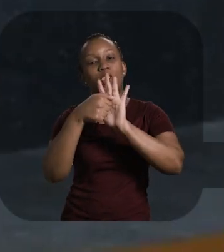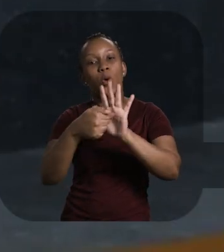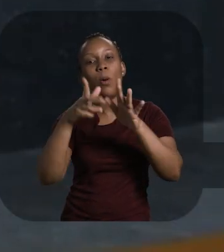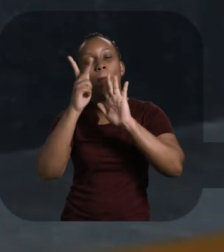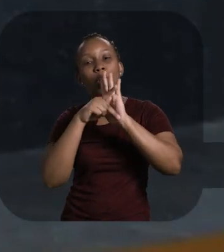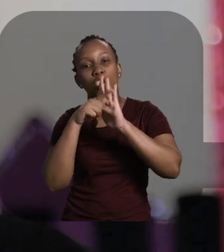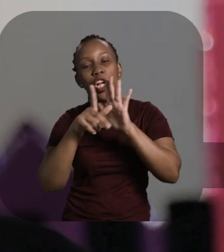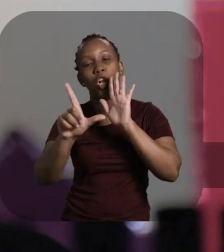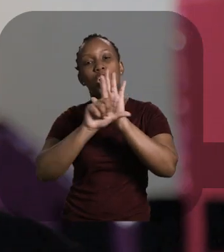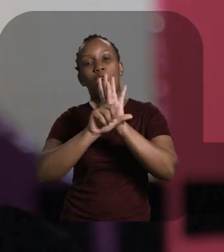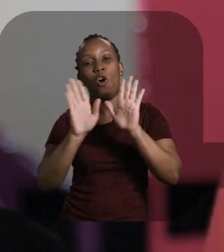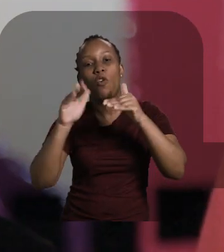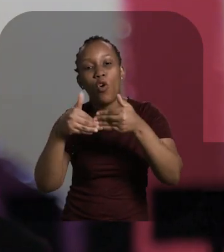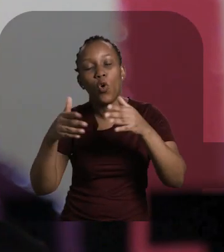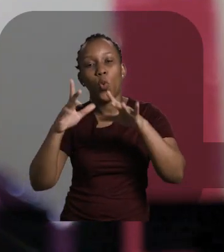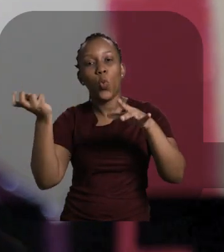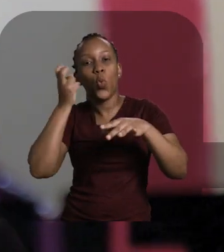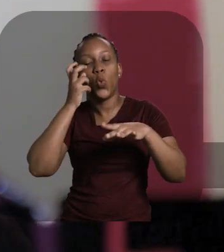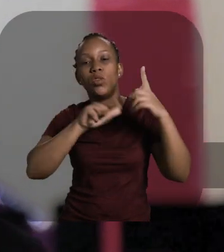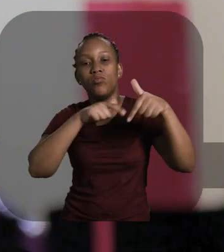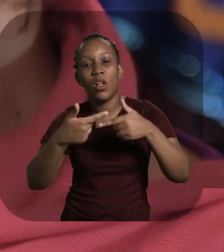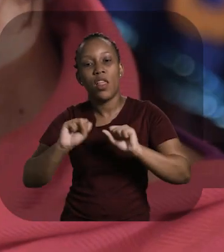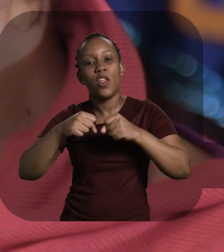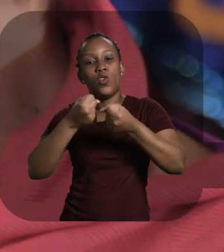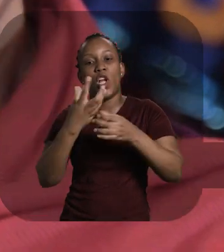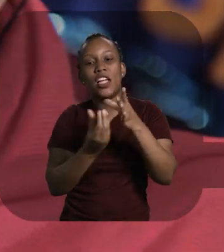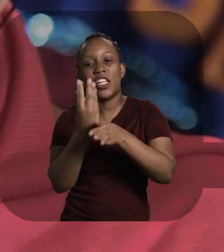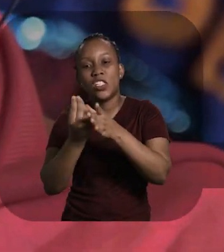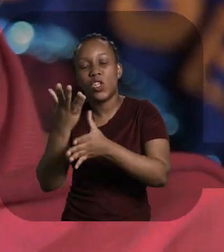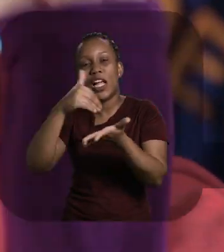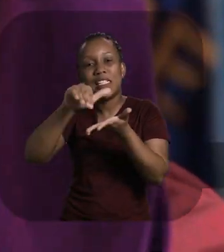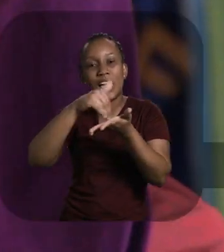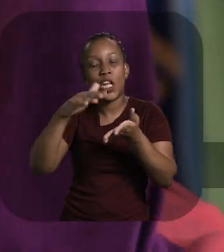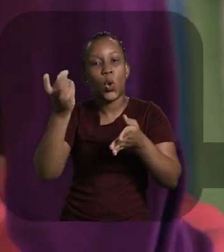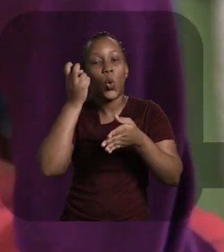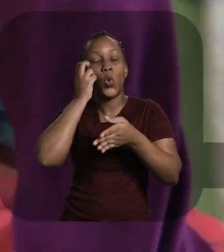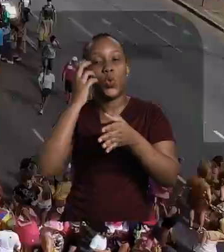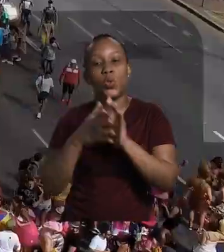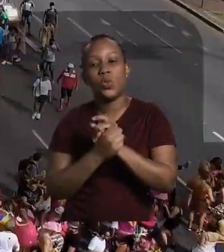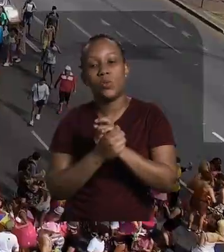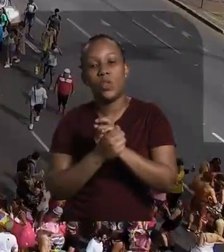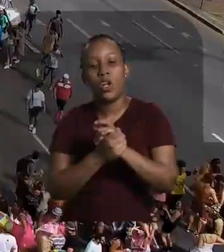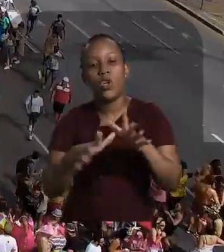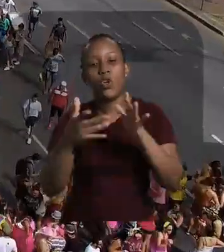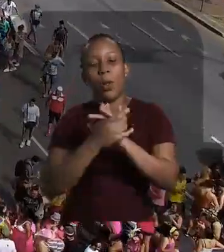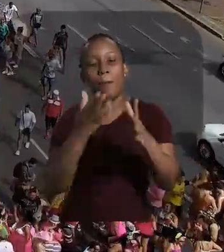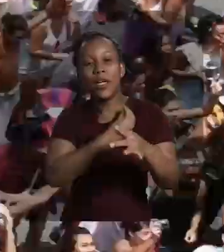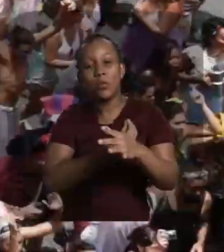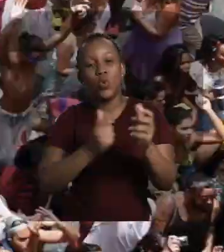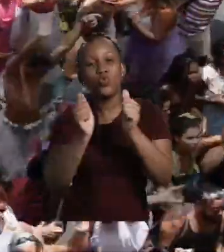apresentou projetos de lei voltados para as culturas tradicionais, defendeu a recriação da Secretaria de Cultura e esteve ao lado